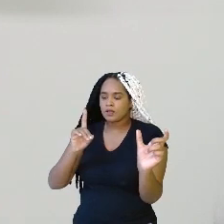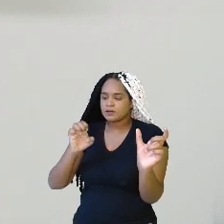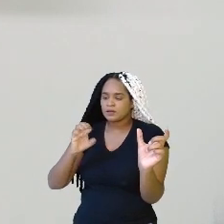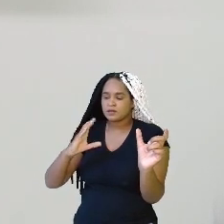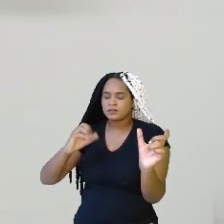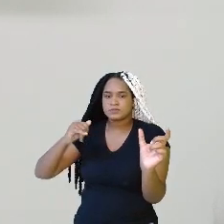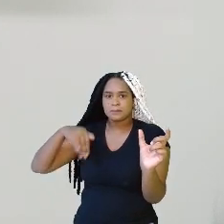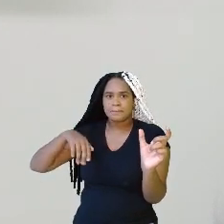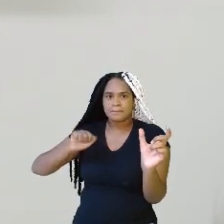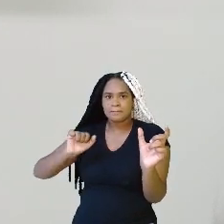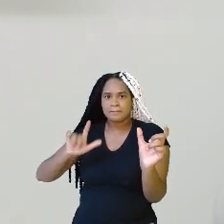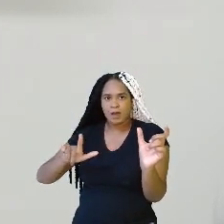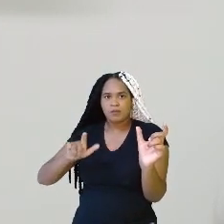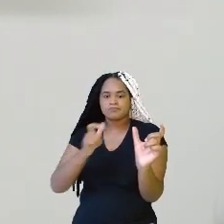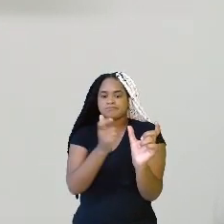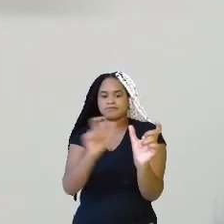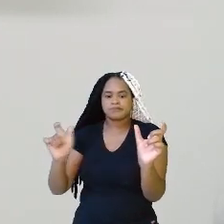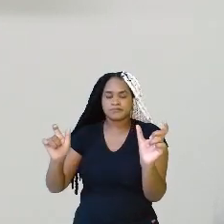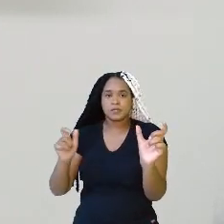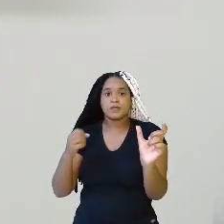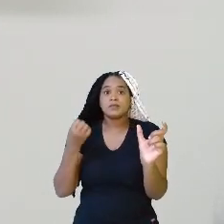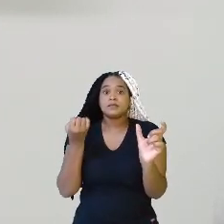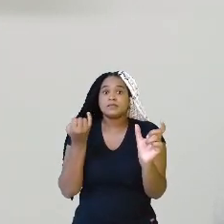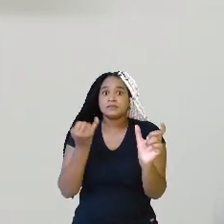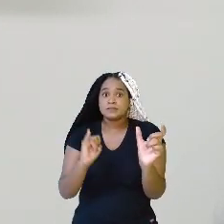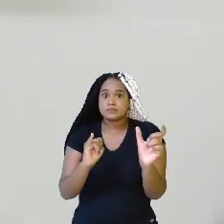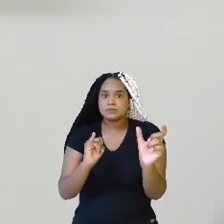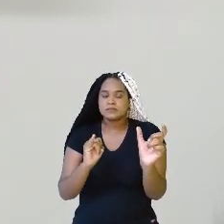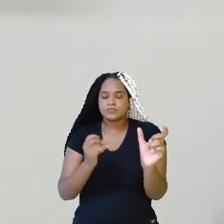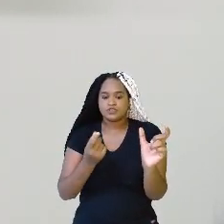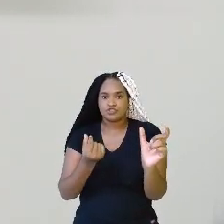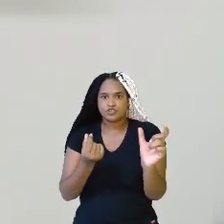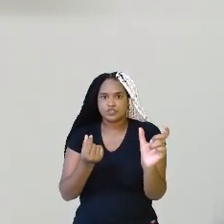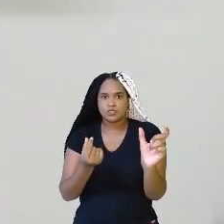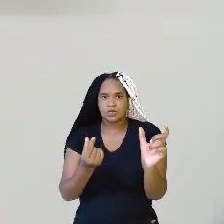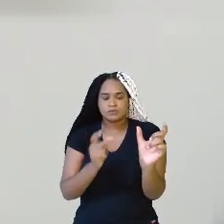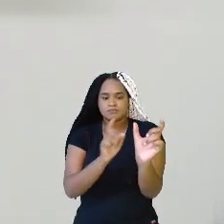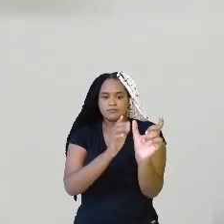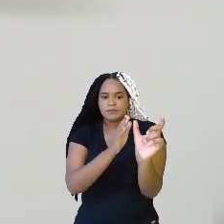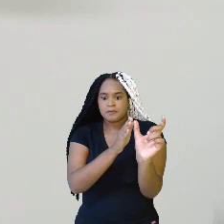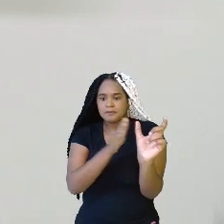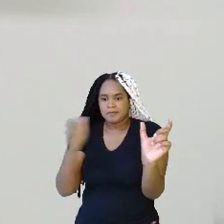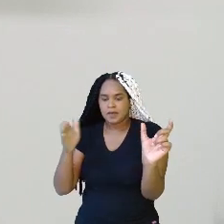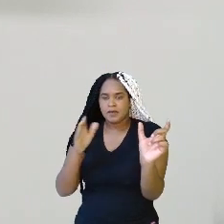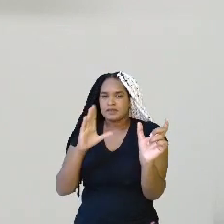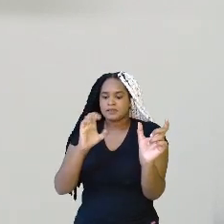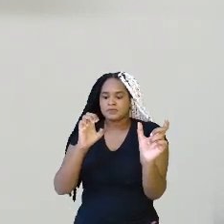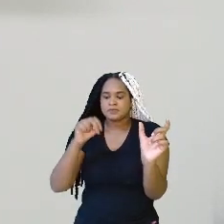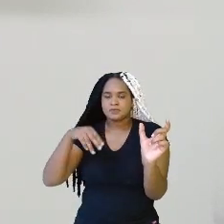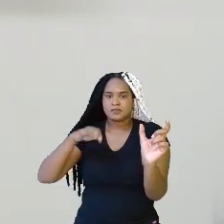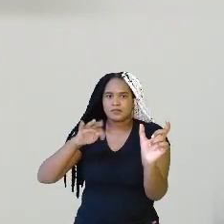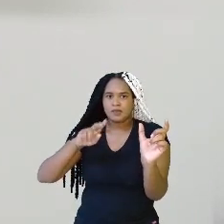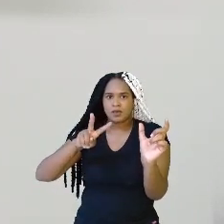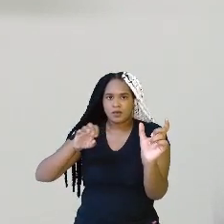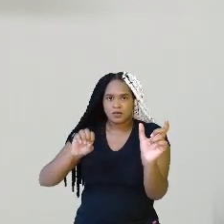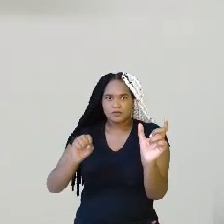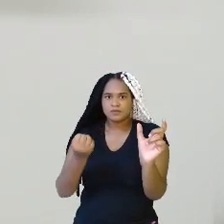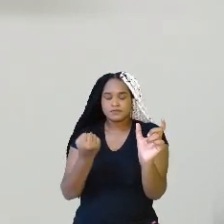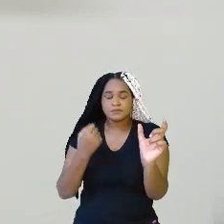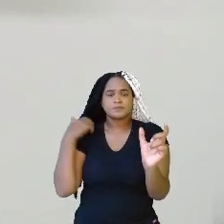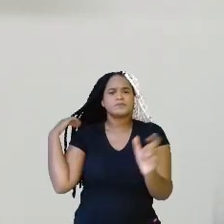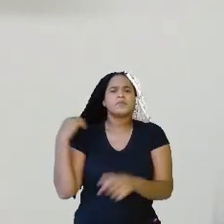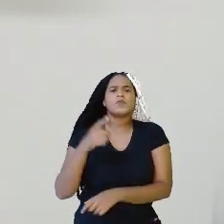de dinheiro, eu falo dos centavos. Inclusive, você aí de casa, já parou